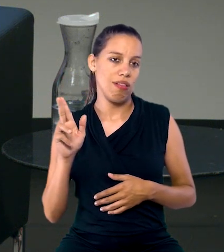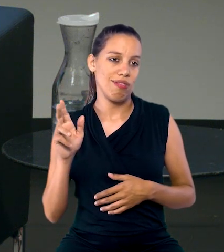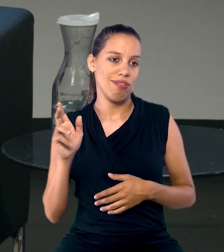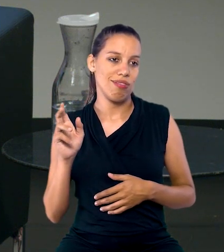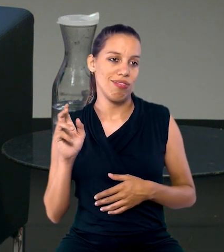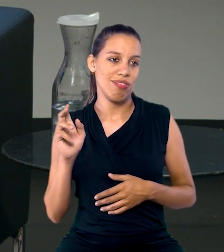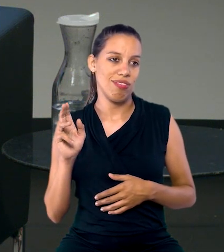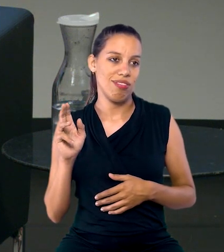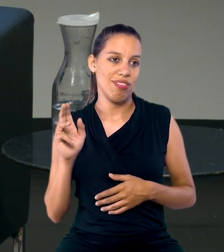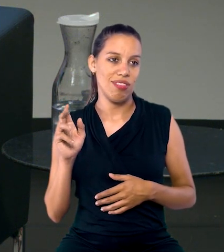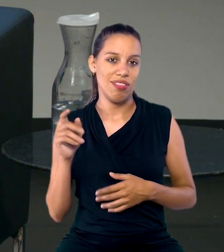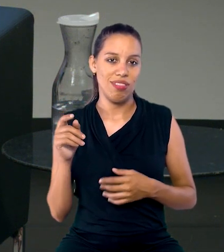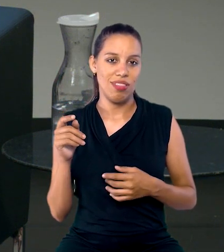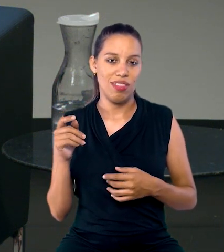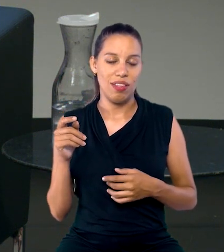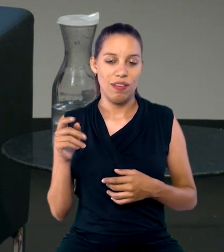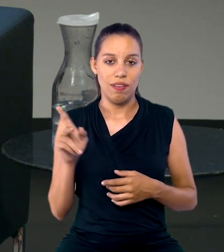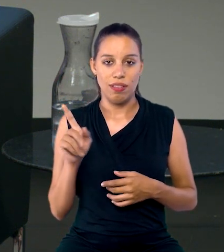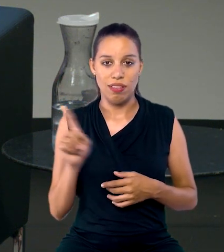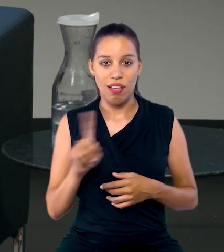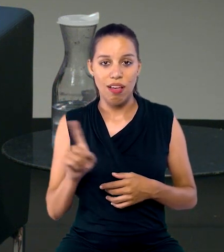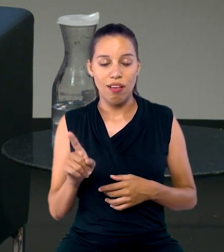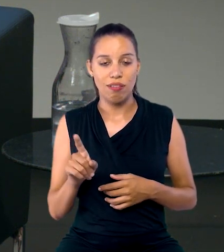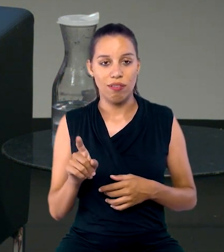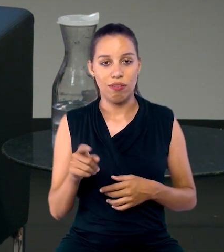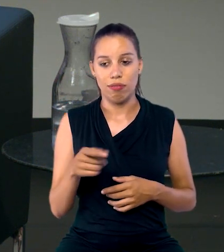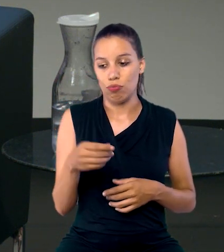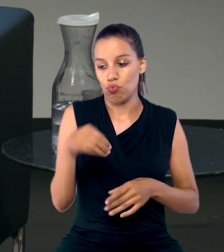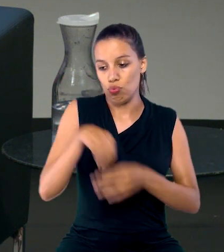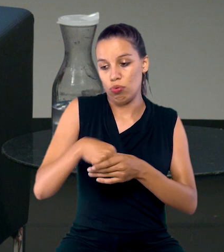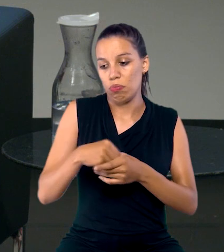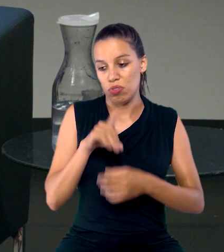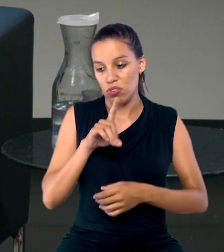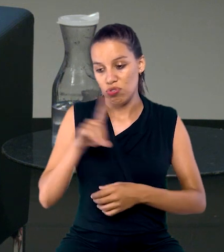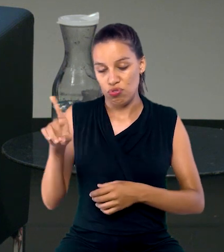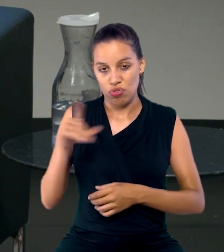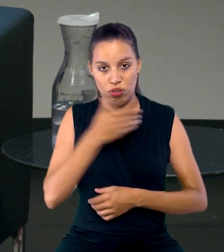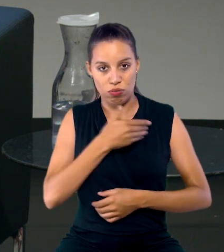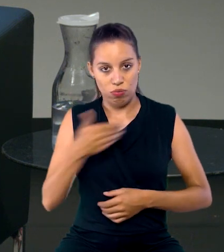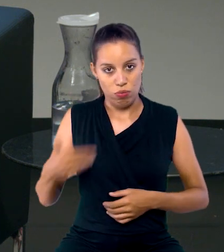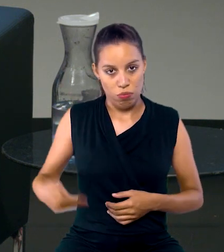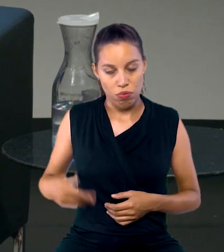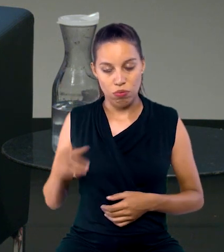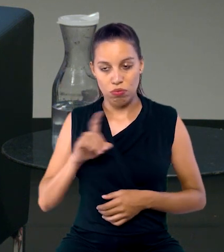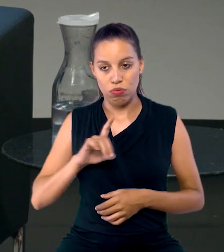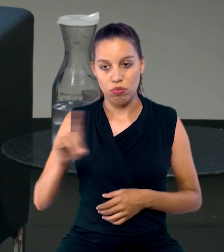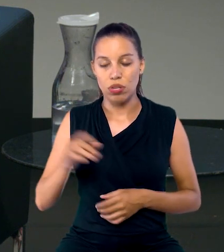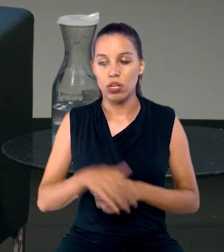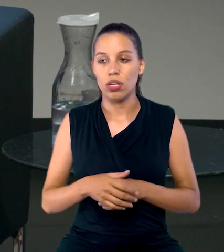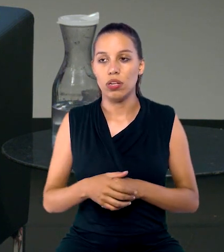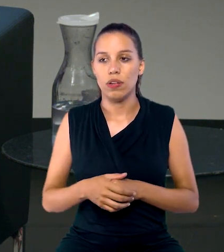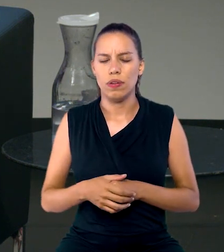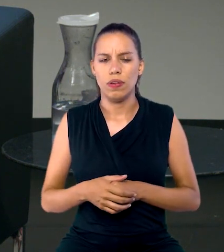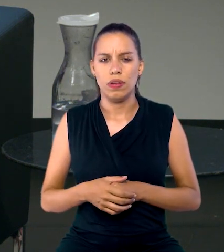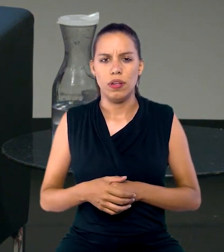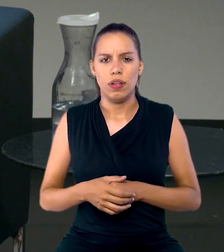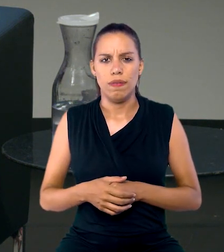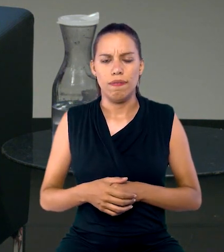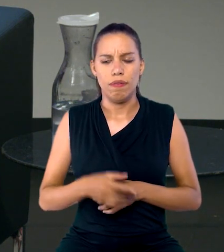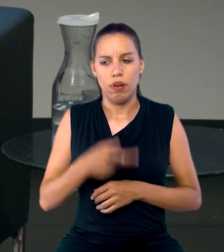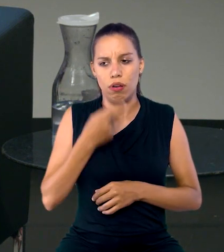essa extrema-direita, esses líderes de extrema-direita que estão pelo mundo, eles me parecem os negacionistas que o Bruno